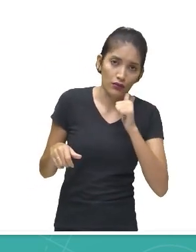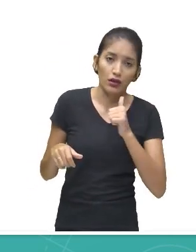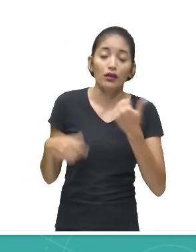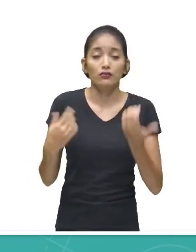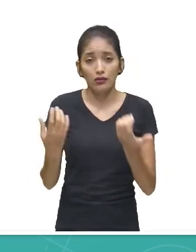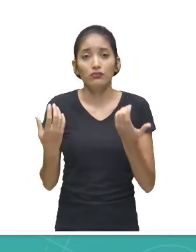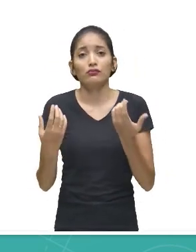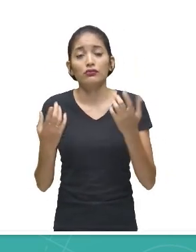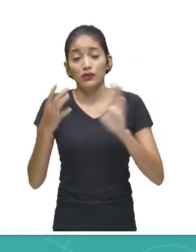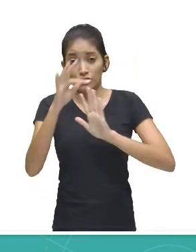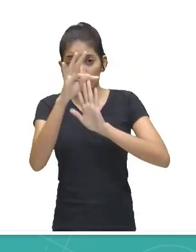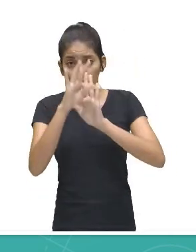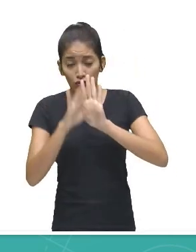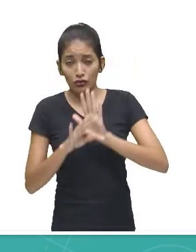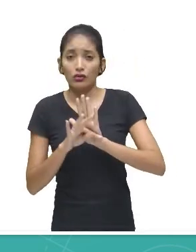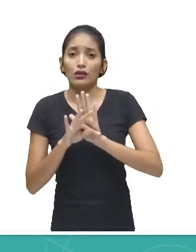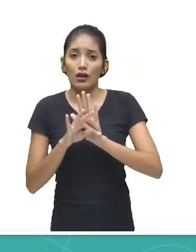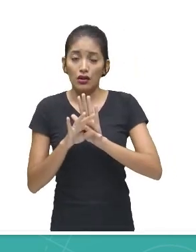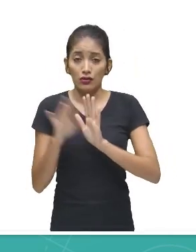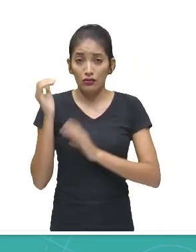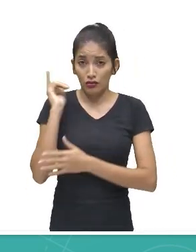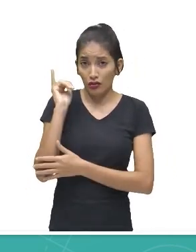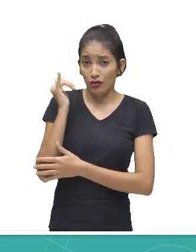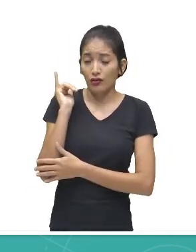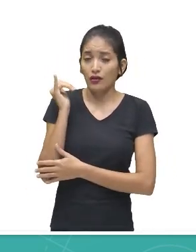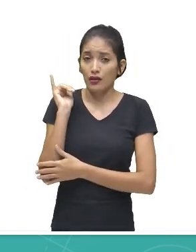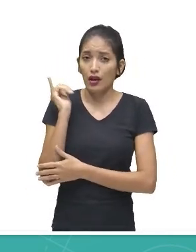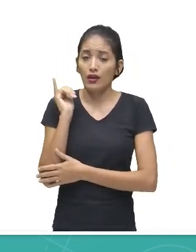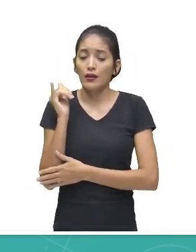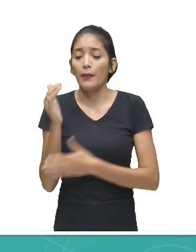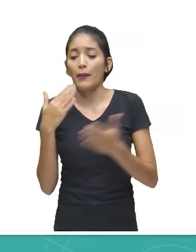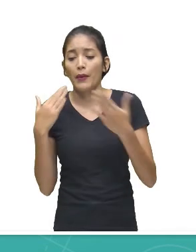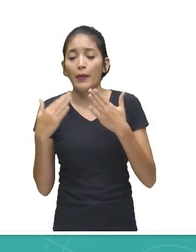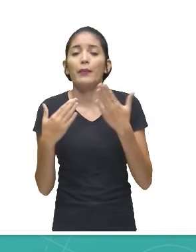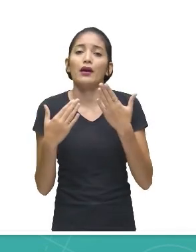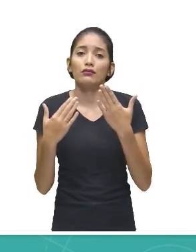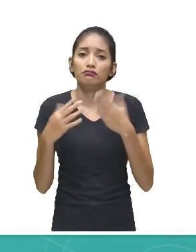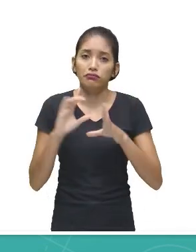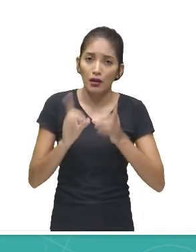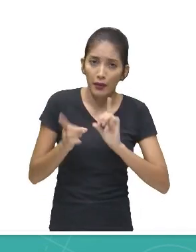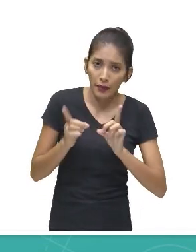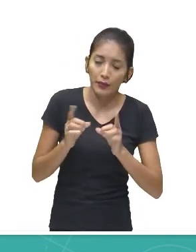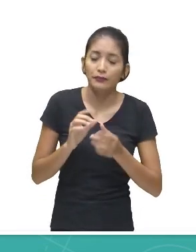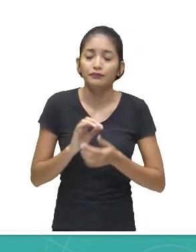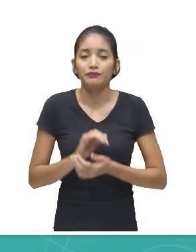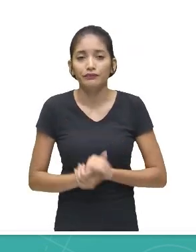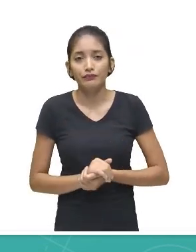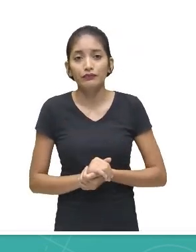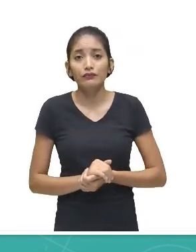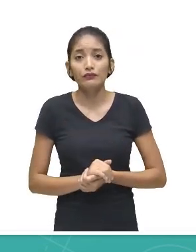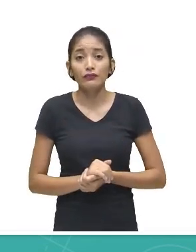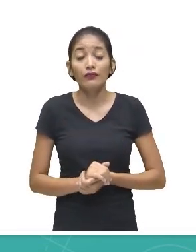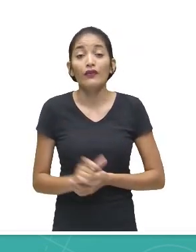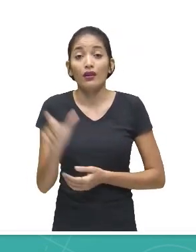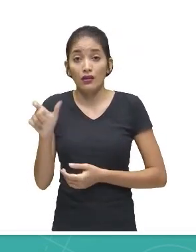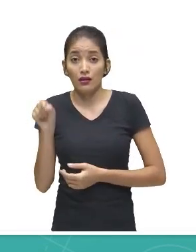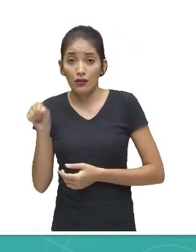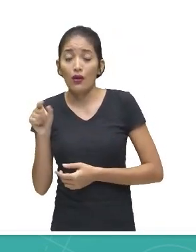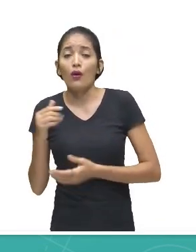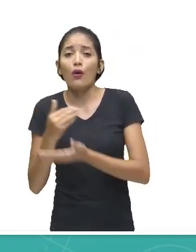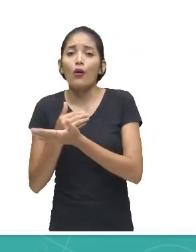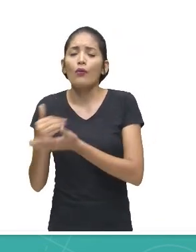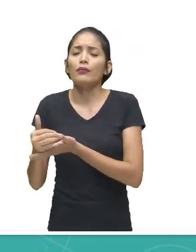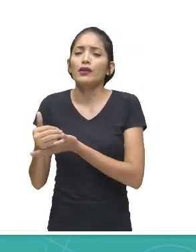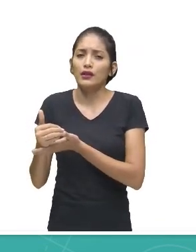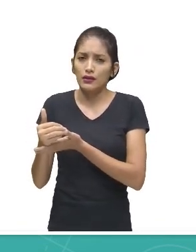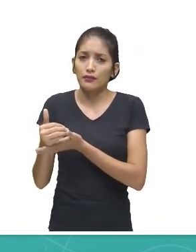texto, uma narrativa dialogada, né, com diálogos, então a voz do personagem começa bem aqui, ó, a